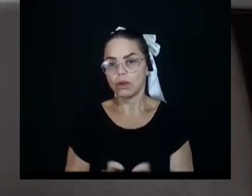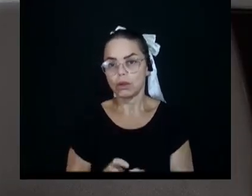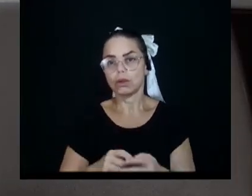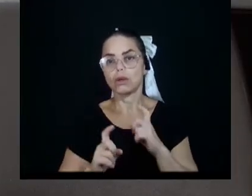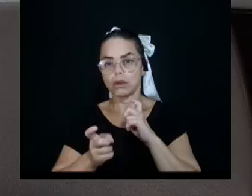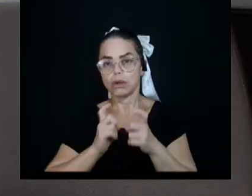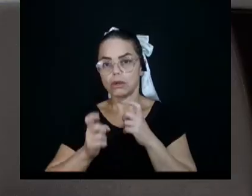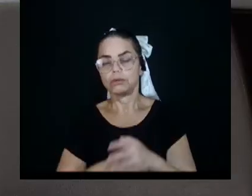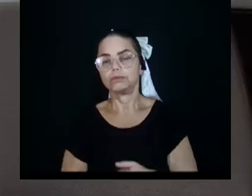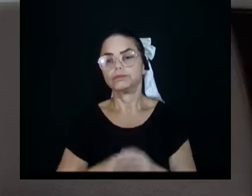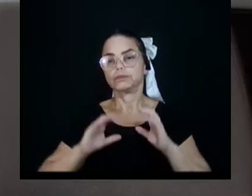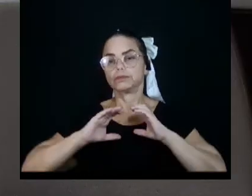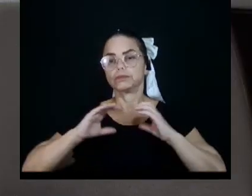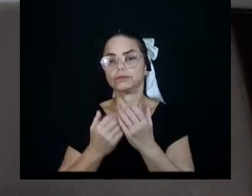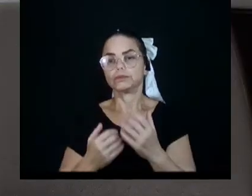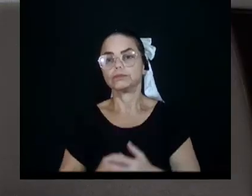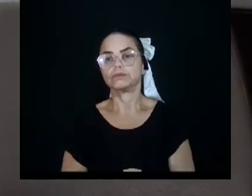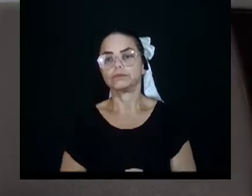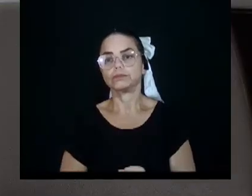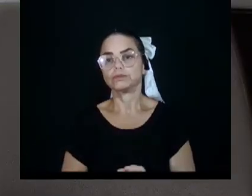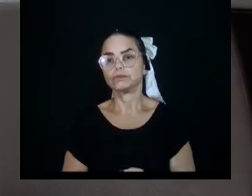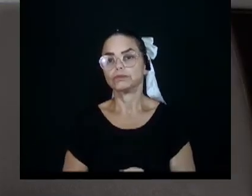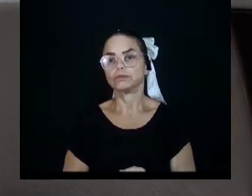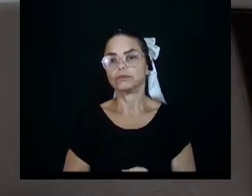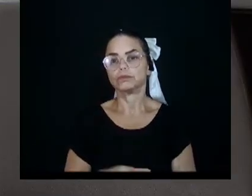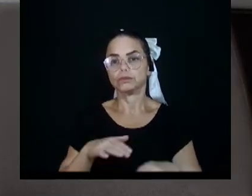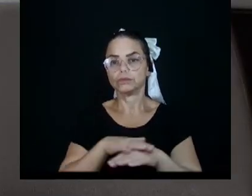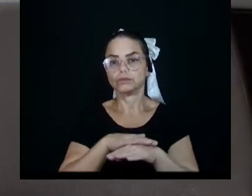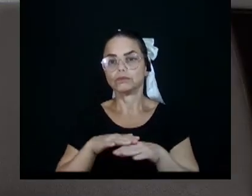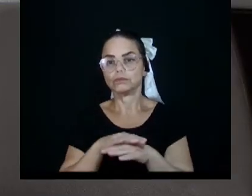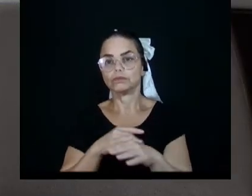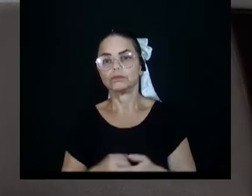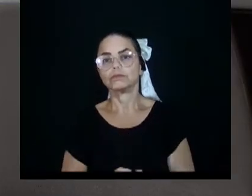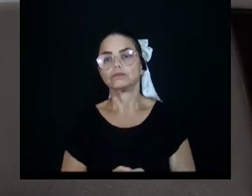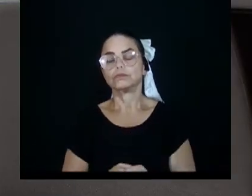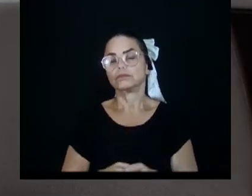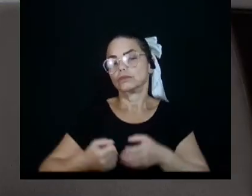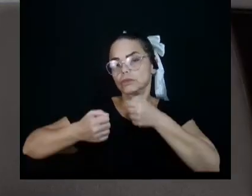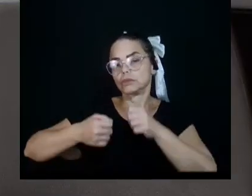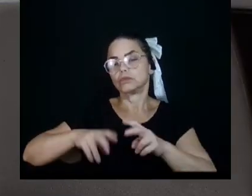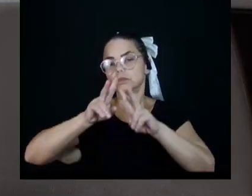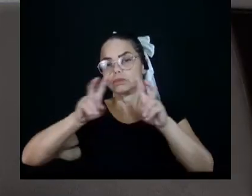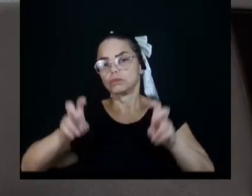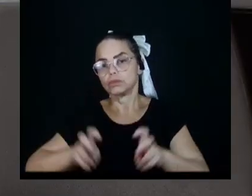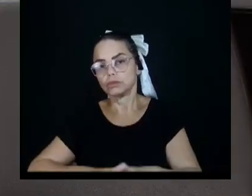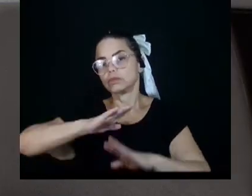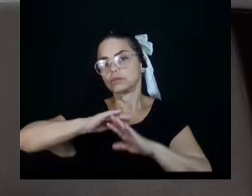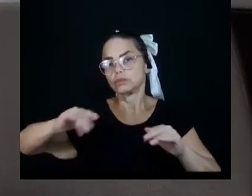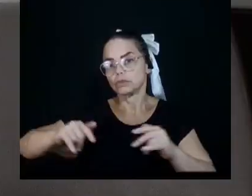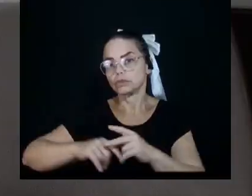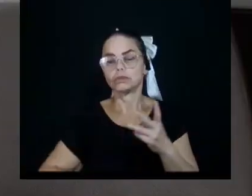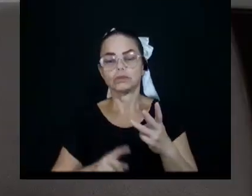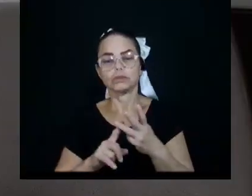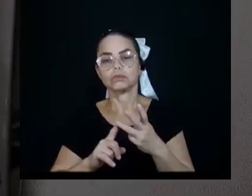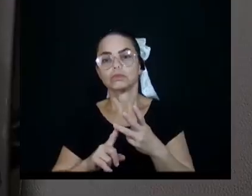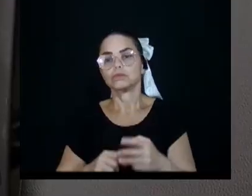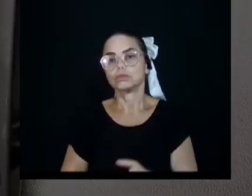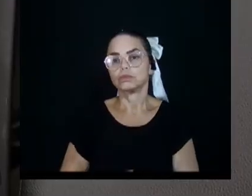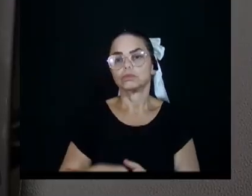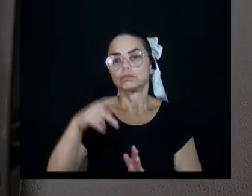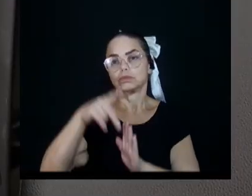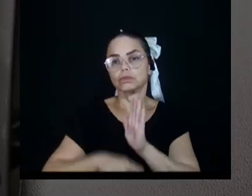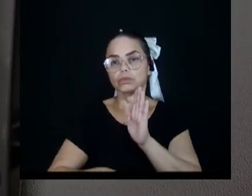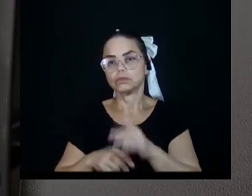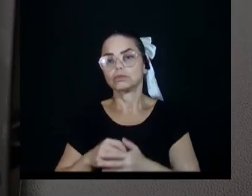comissão. Ainda a gente falando, né, sobre essa temática também de crianças, agora a gente vai entrar na questão do projeto de lei sobre os